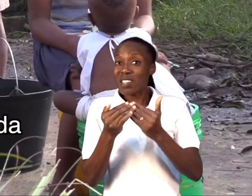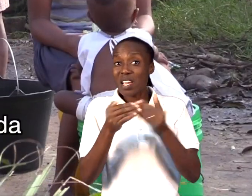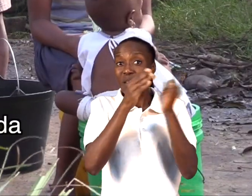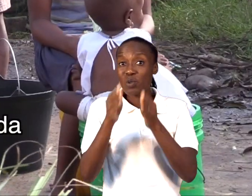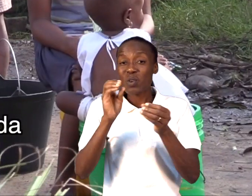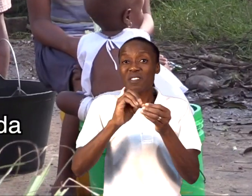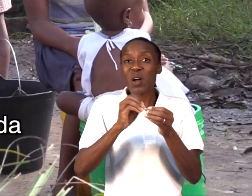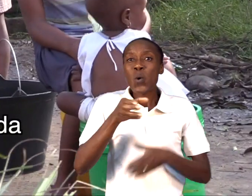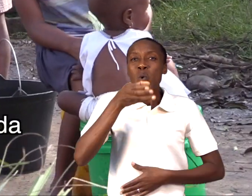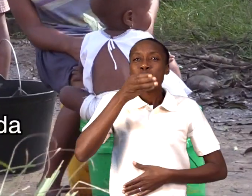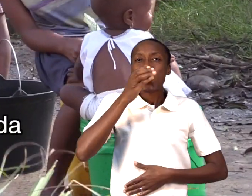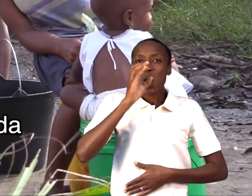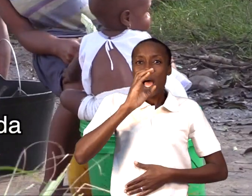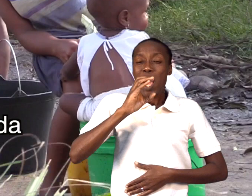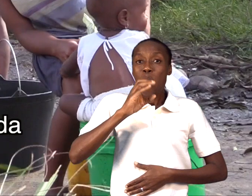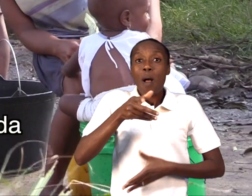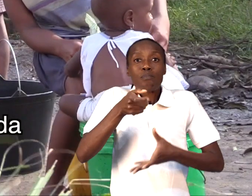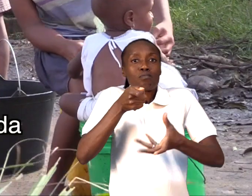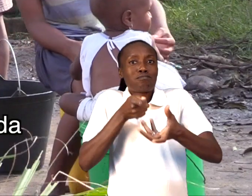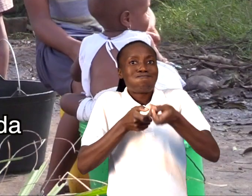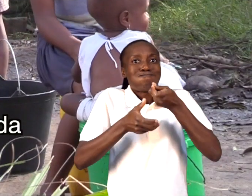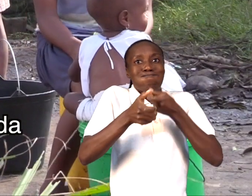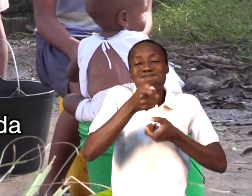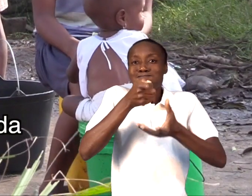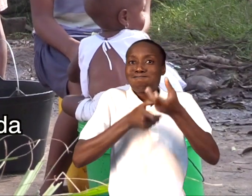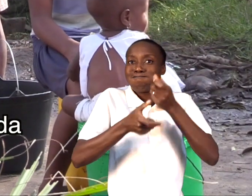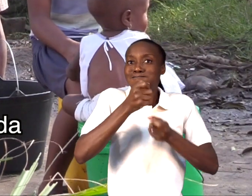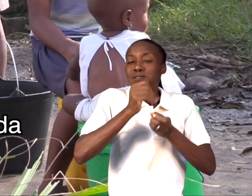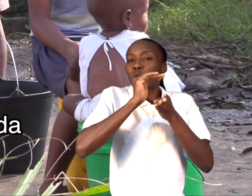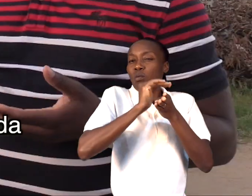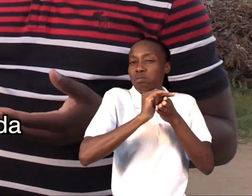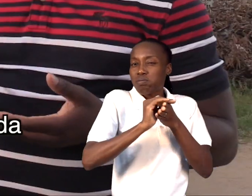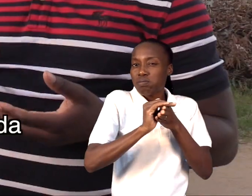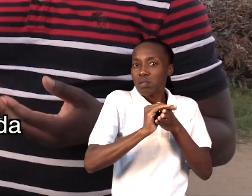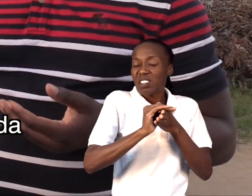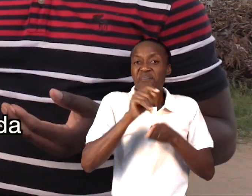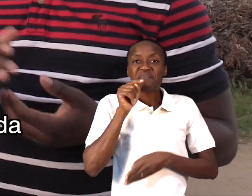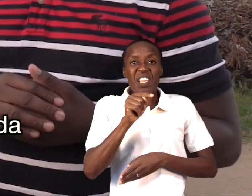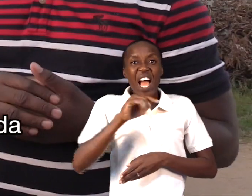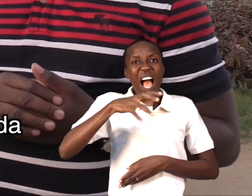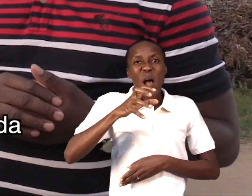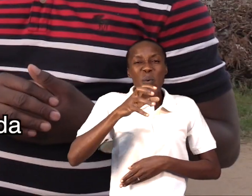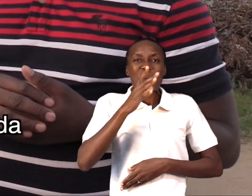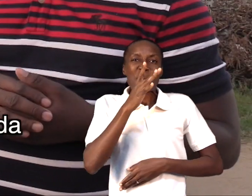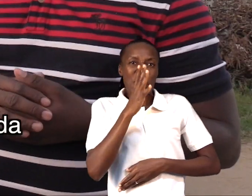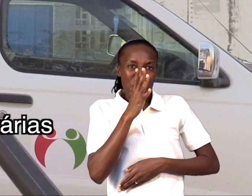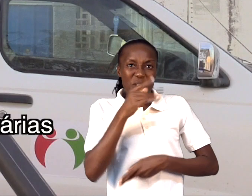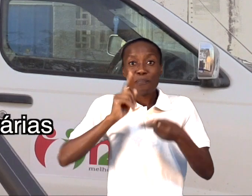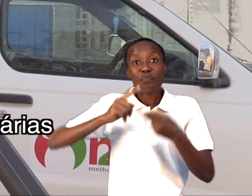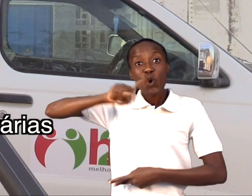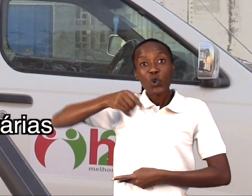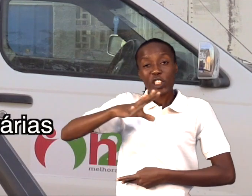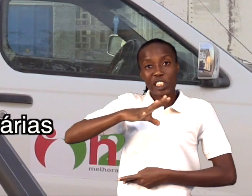beber água dos poços tradicionais, logo, água não tratada.